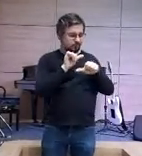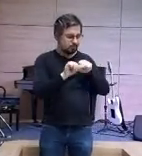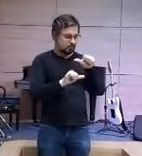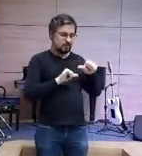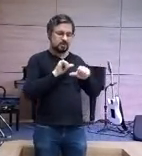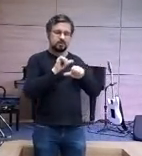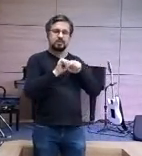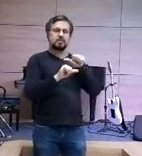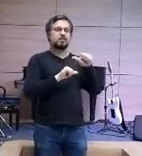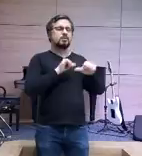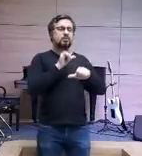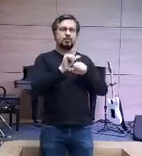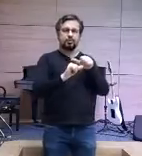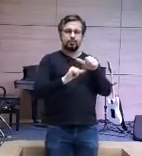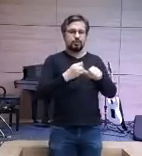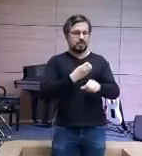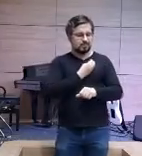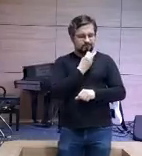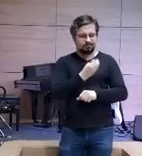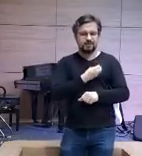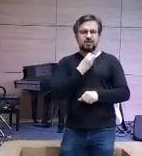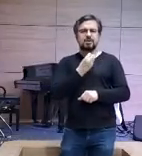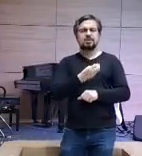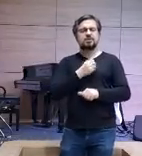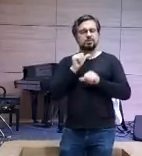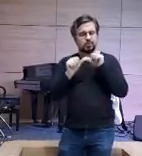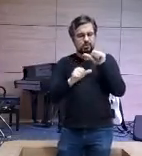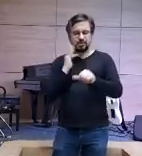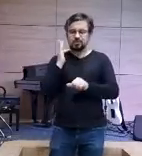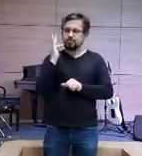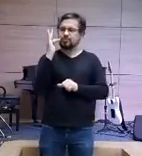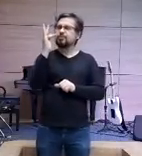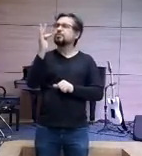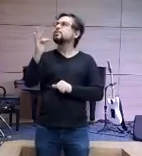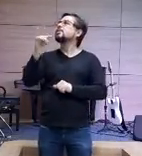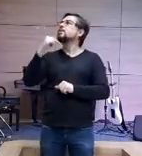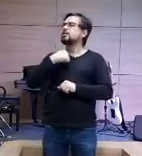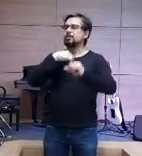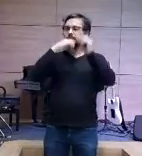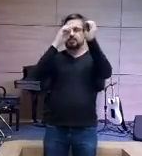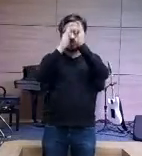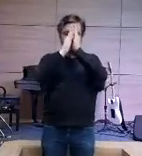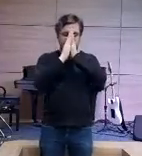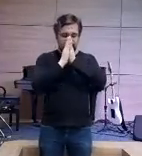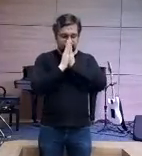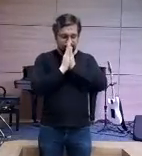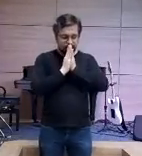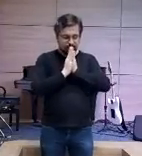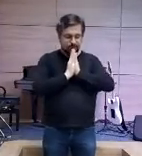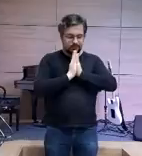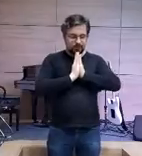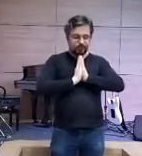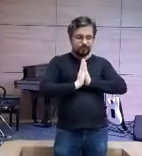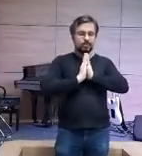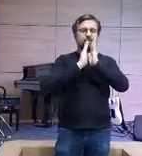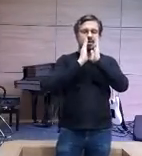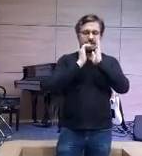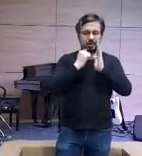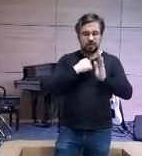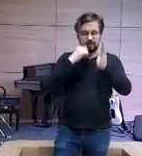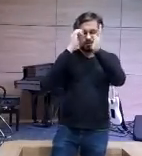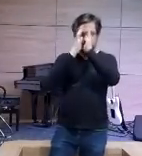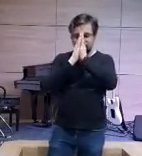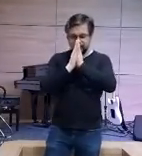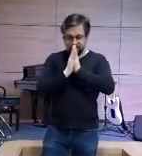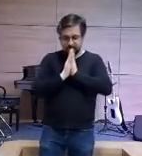mudando Os destinos já tomou darei